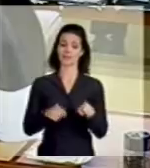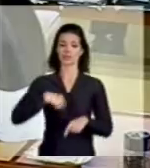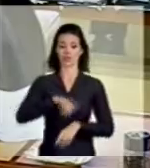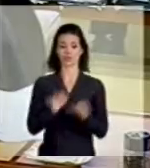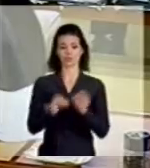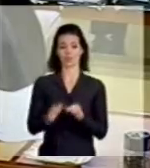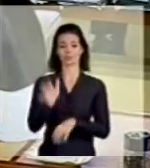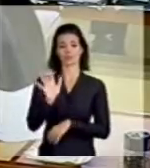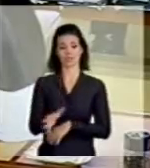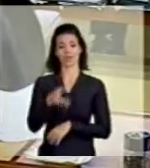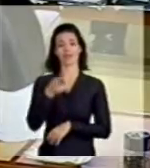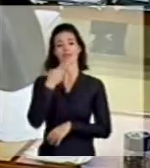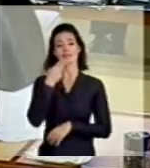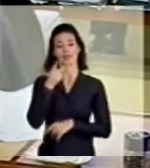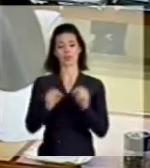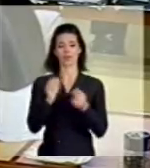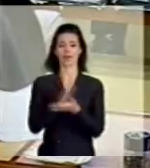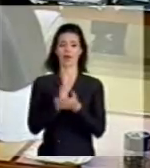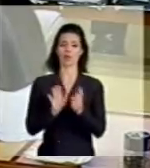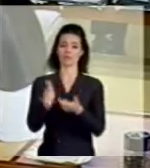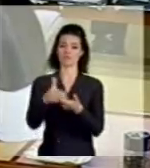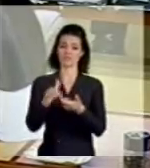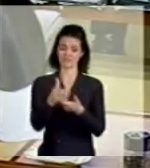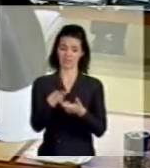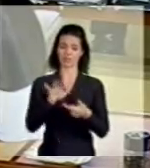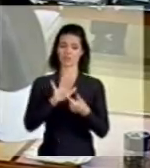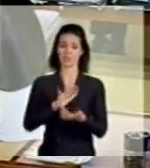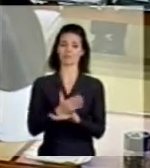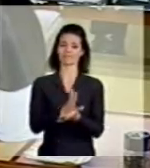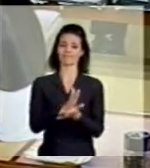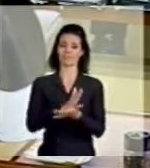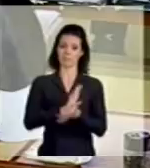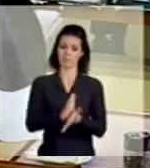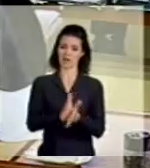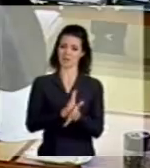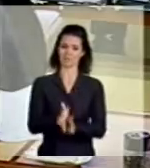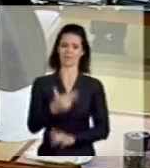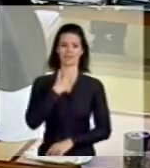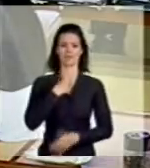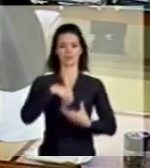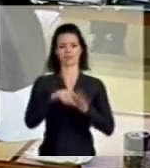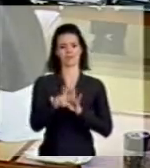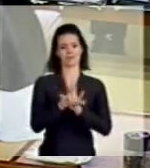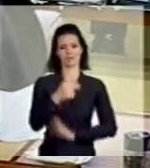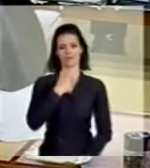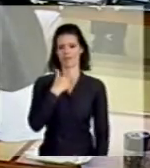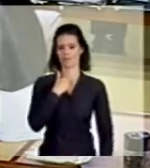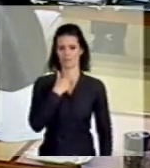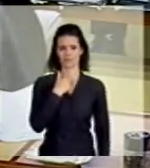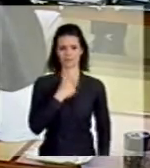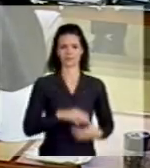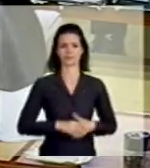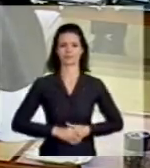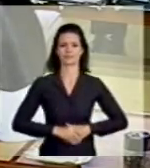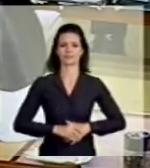a impossibilidade do emprego de termos discriminatórios em atos normativos. Consigno ainda